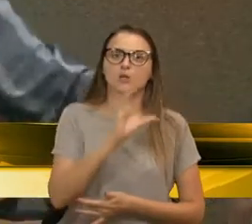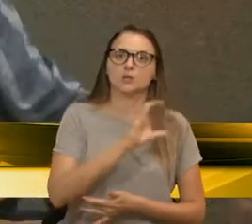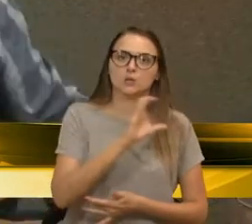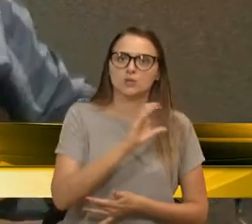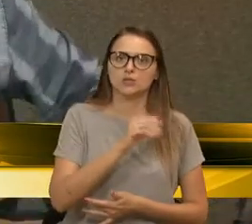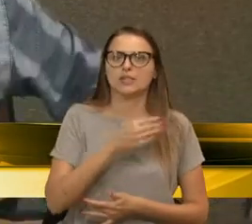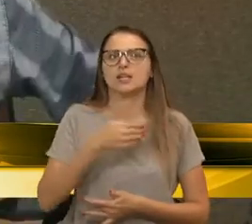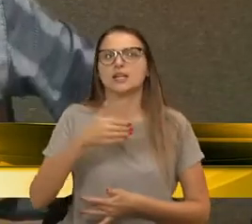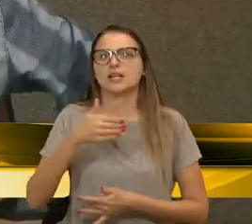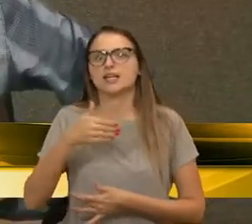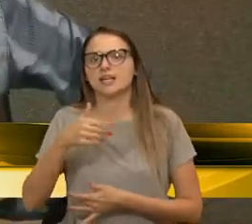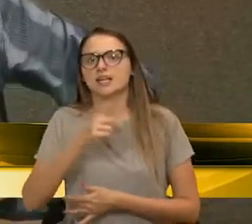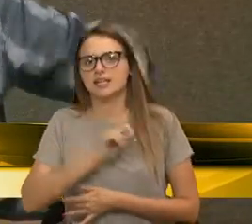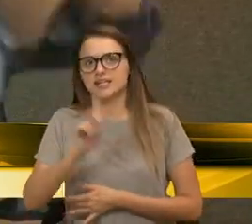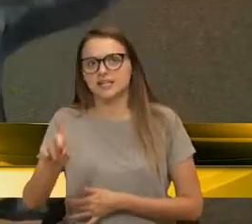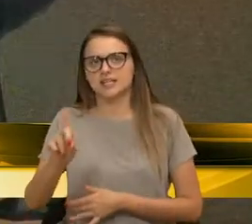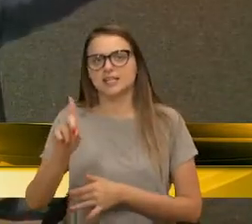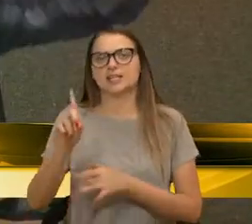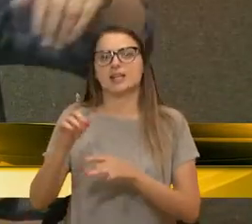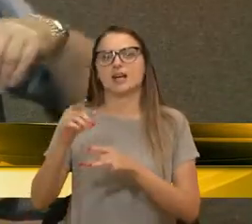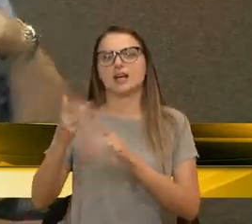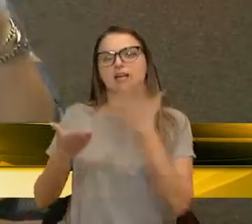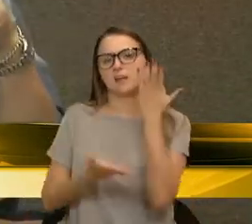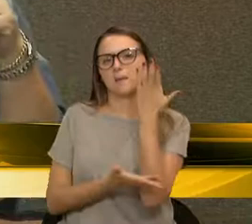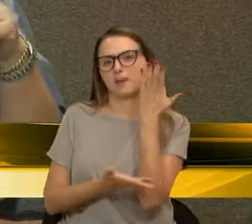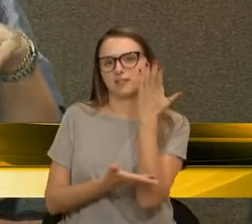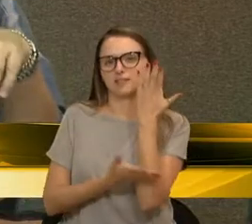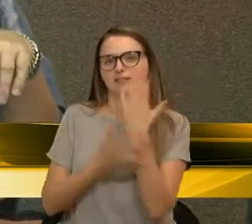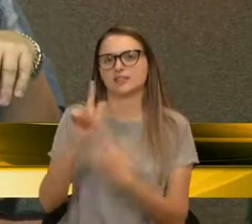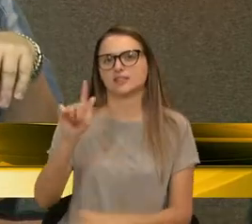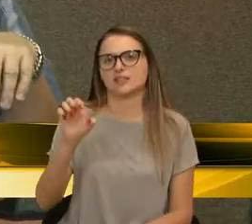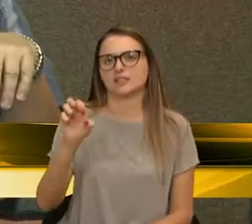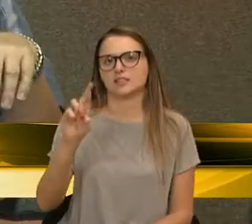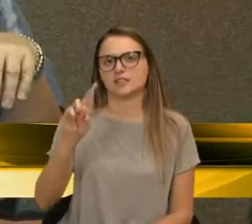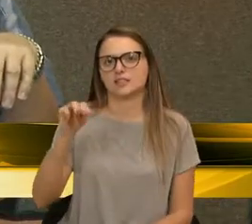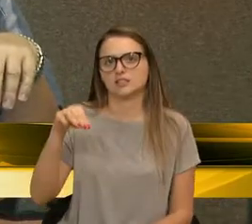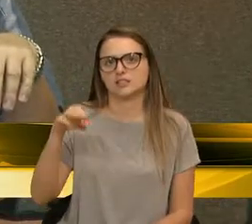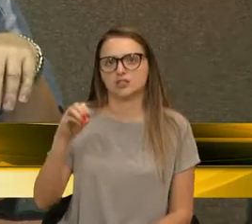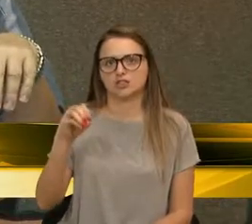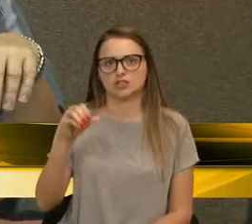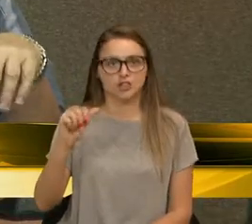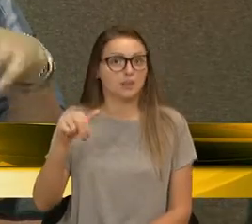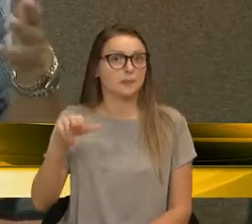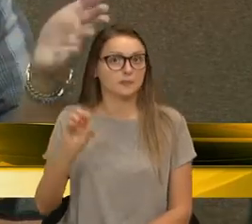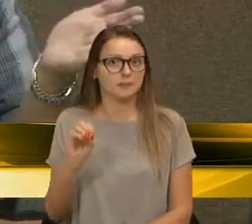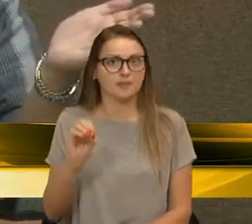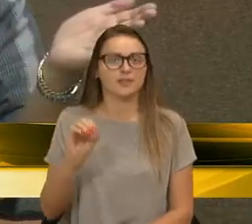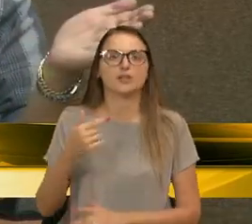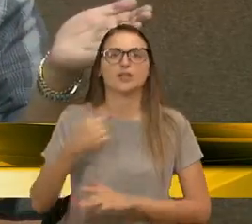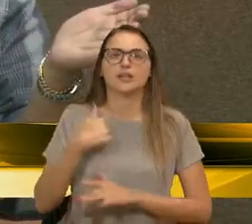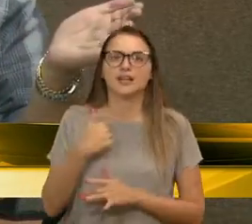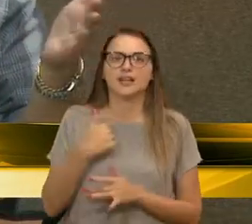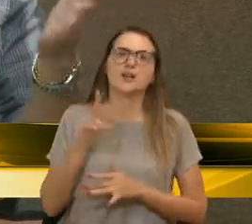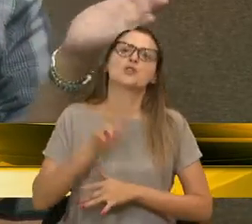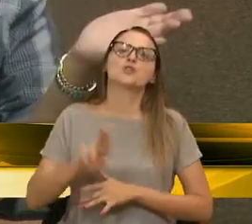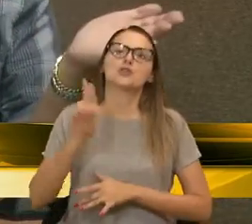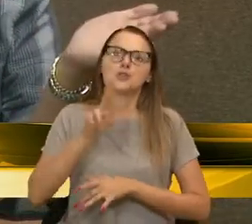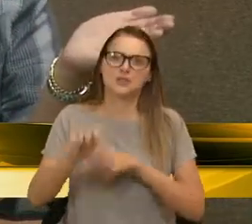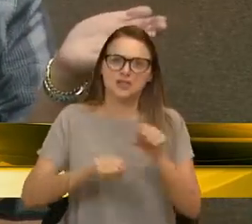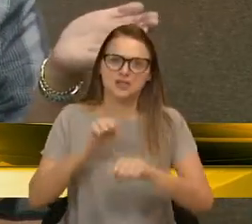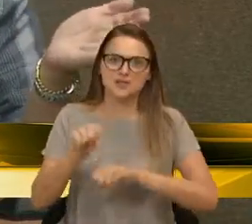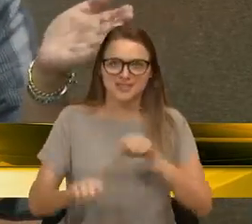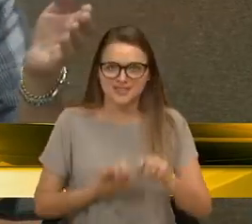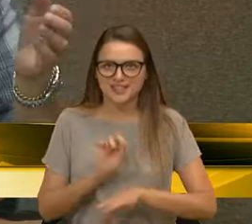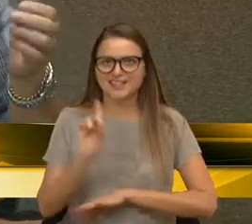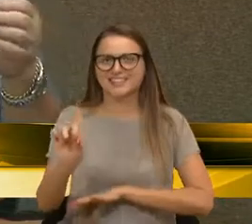na madeireira Germano Pisani, do outro lado da BR, né? Então, fui um dos que usou bicicleta para ir